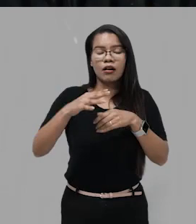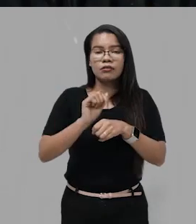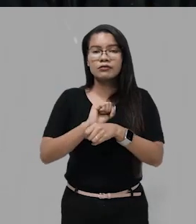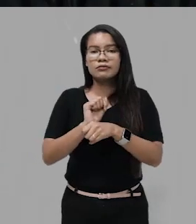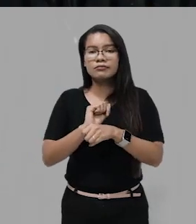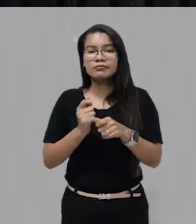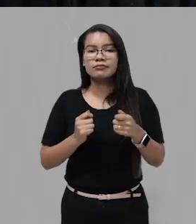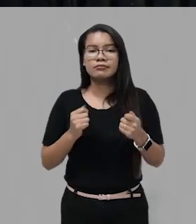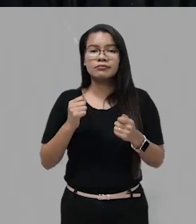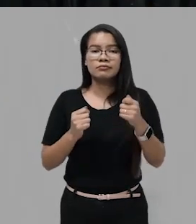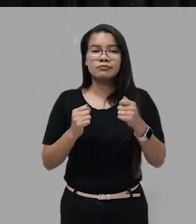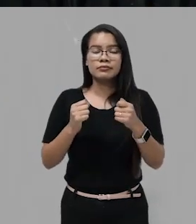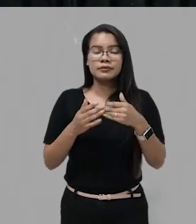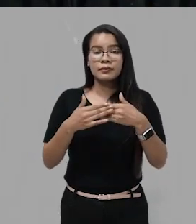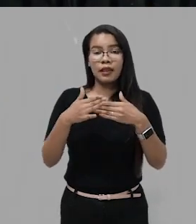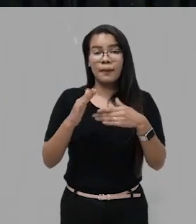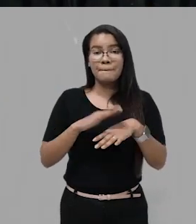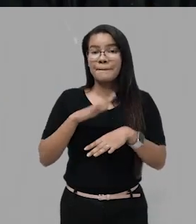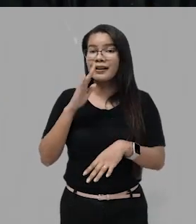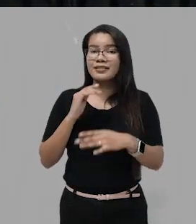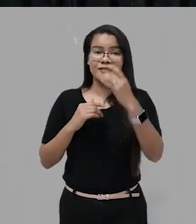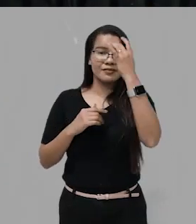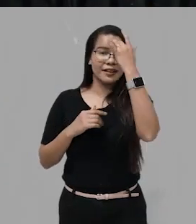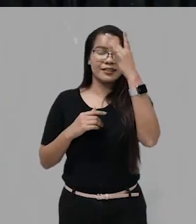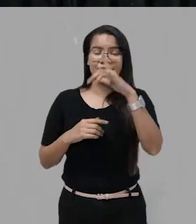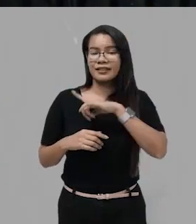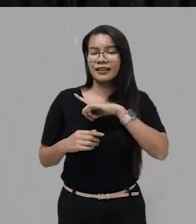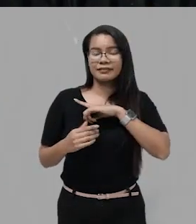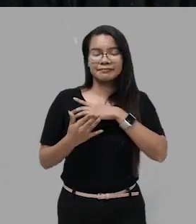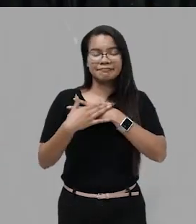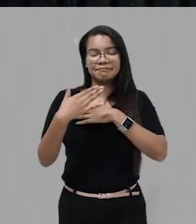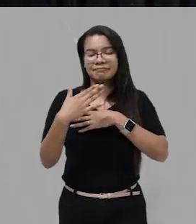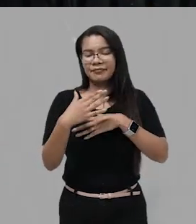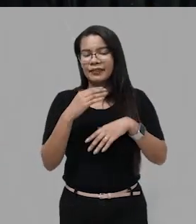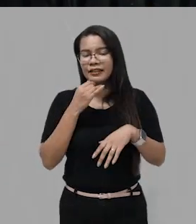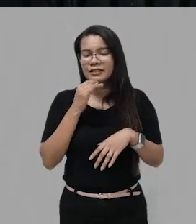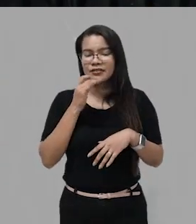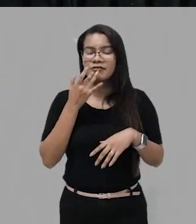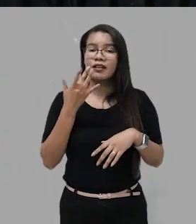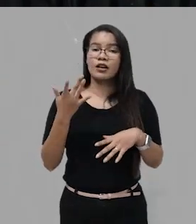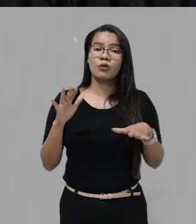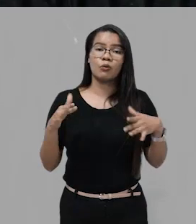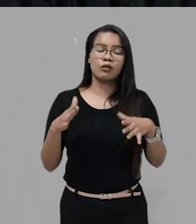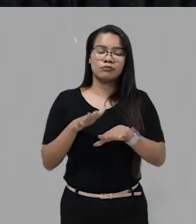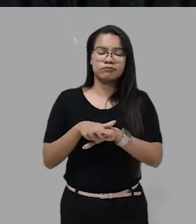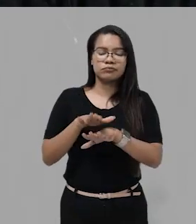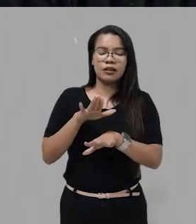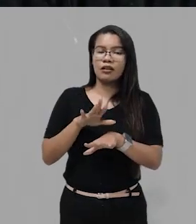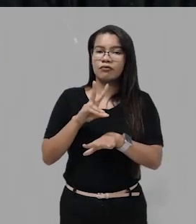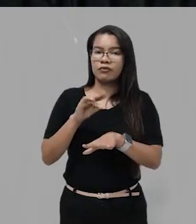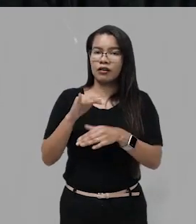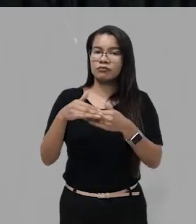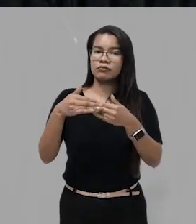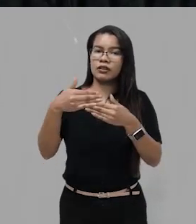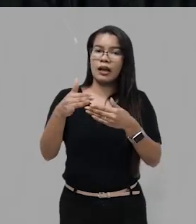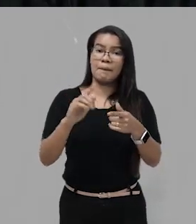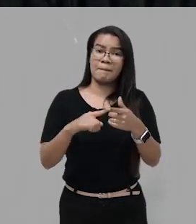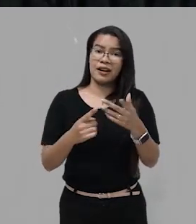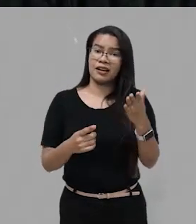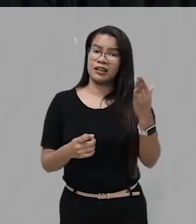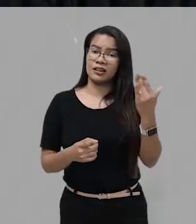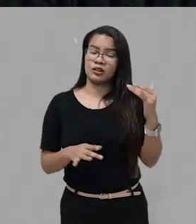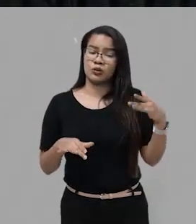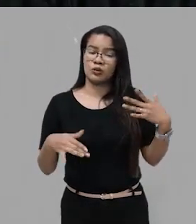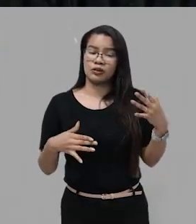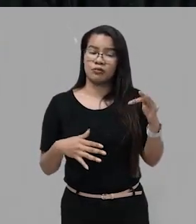movimente. Hoje em dia é mais fácil que os carros têm injeção eletrônica, eles já vão saindo assim que a gente vai tirando o pé da embreagem. Mas antigamente, quando